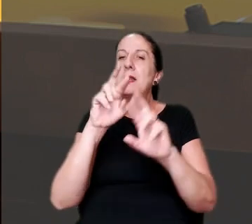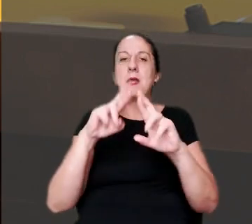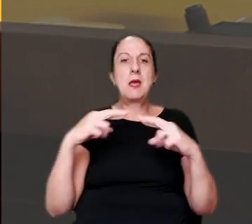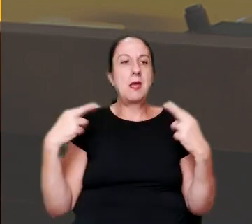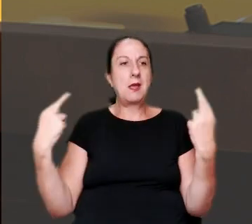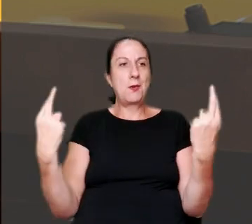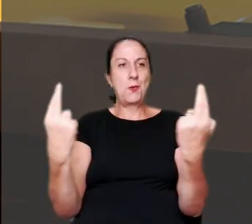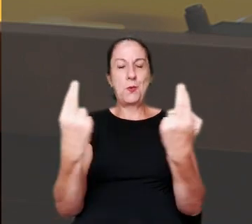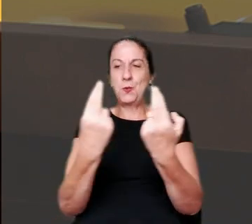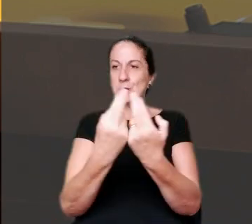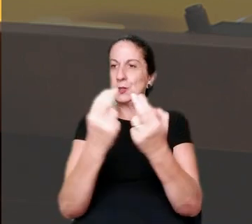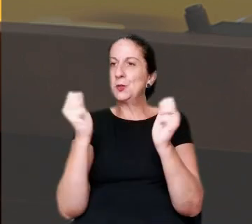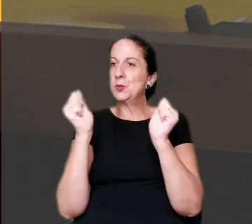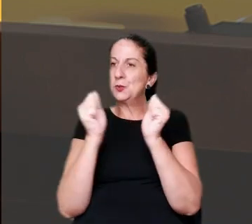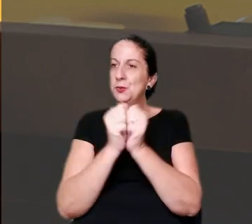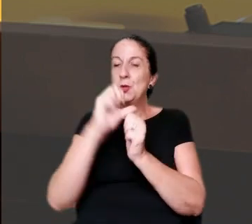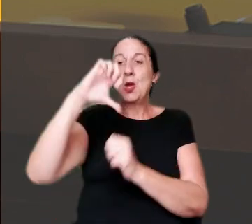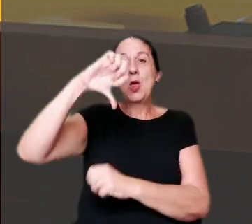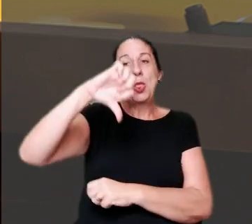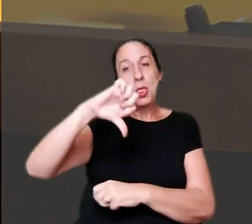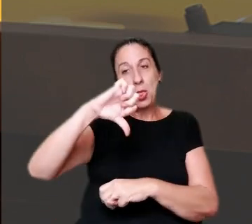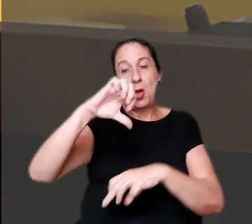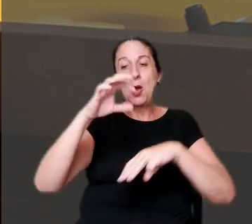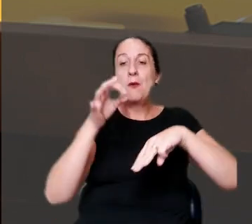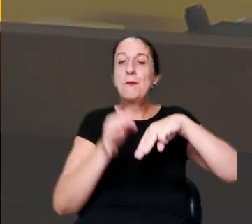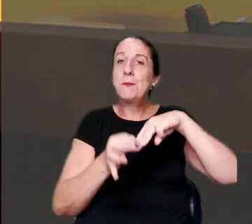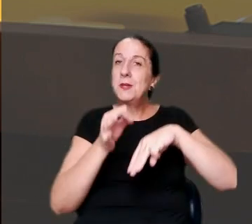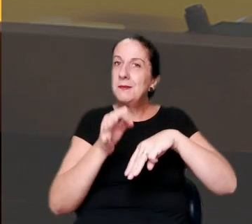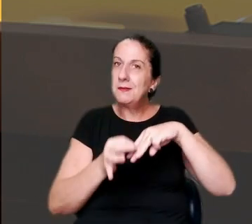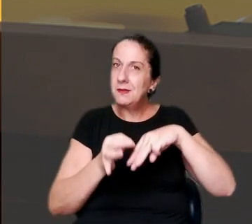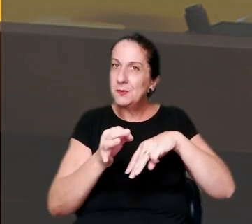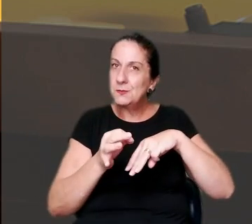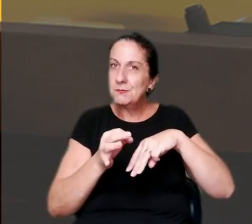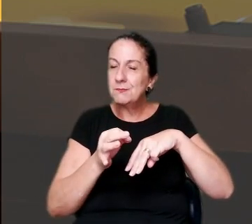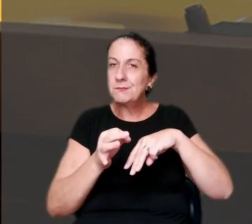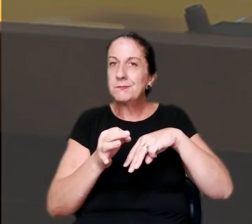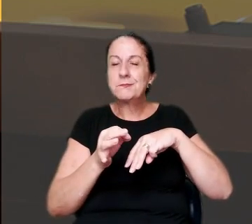Ali estavam reunidos com ele 9 ministros